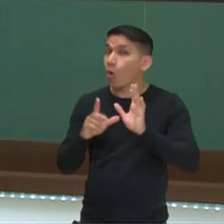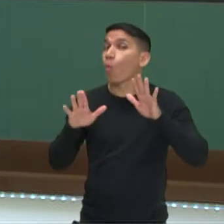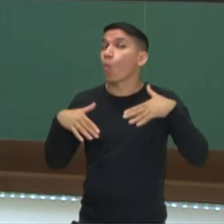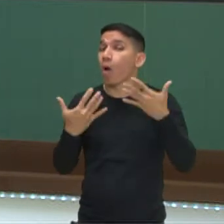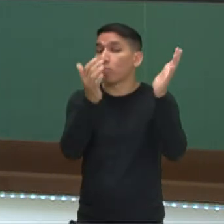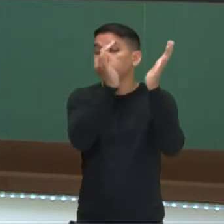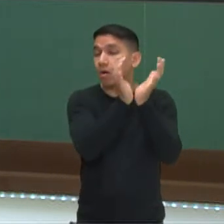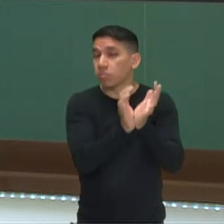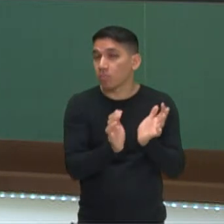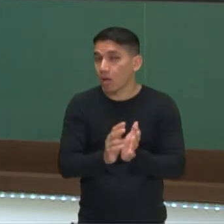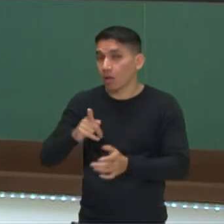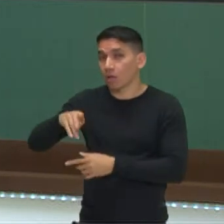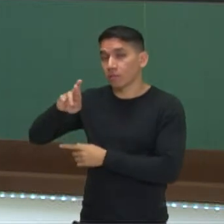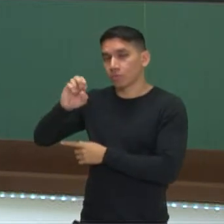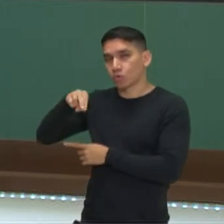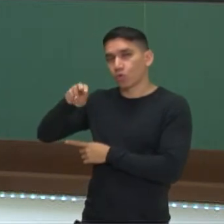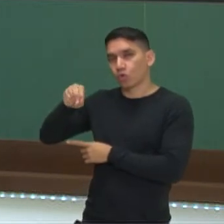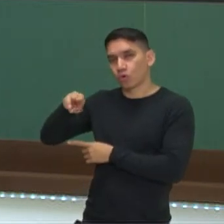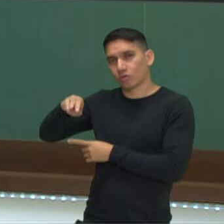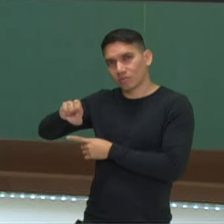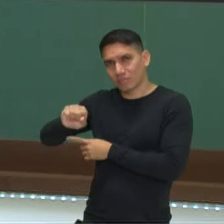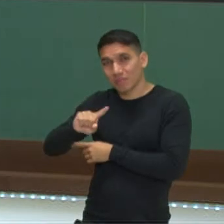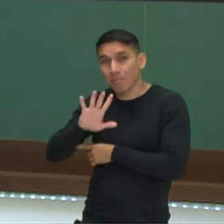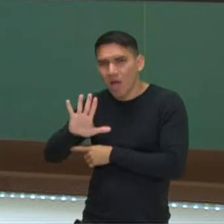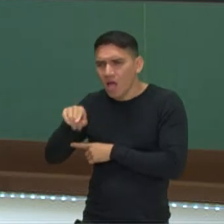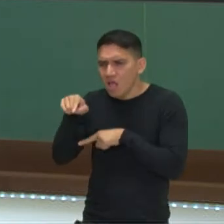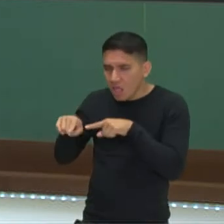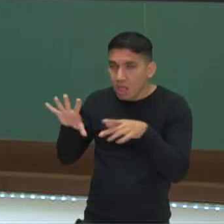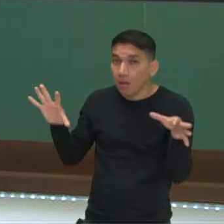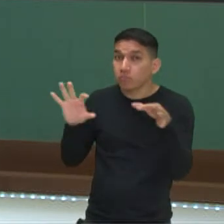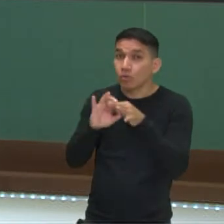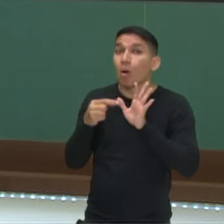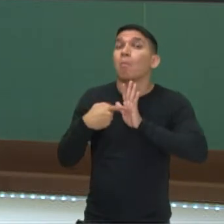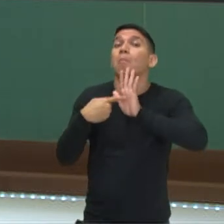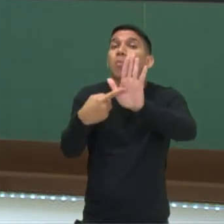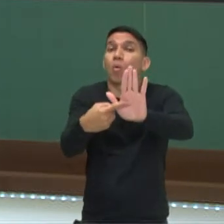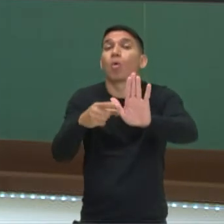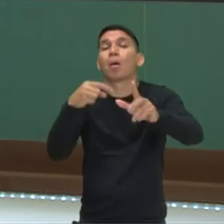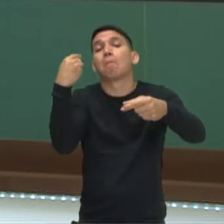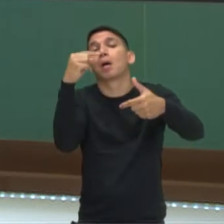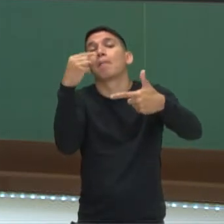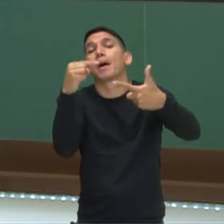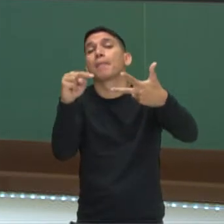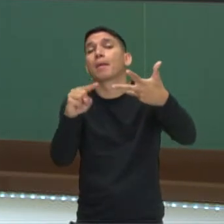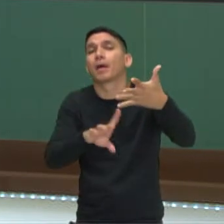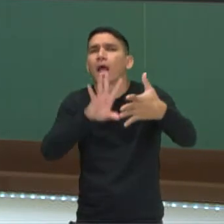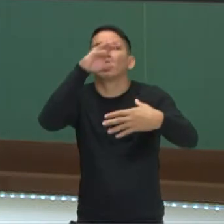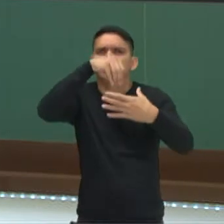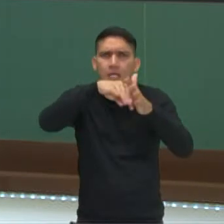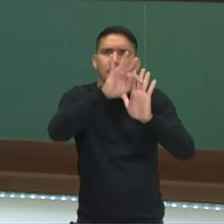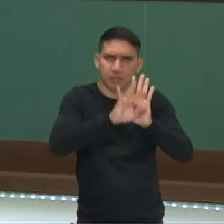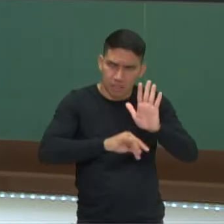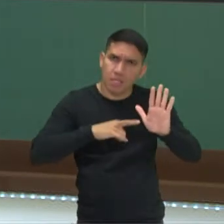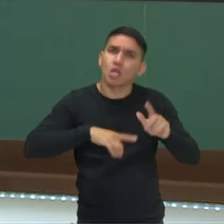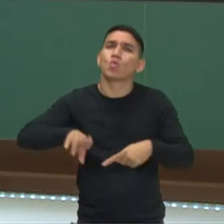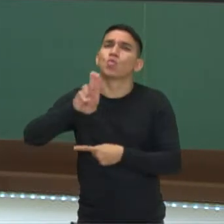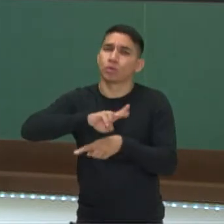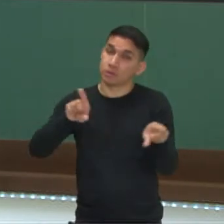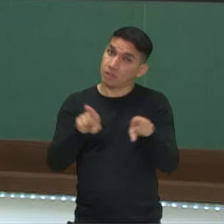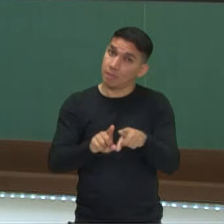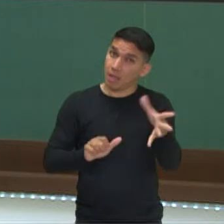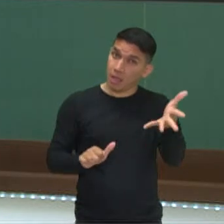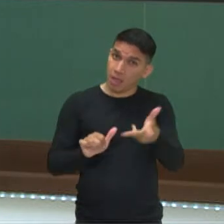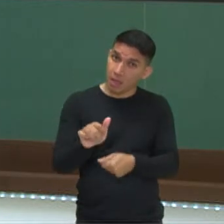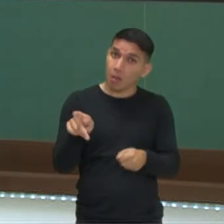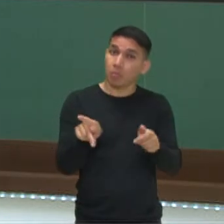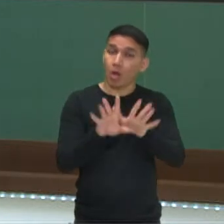classe dos pronomes demonstrativos. Mas além de servir para demonstrar, dentro do texto também ele é usado como um elemento